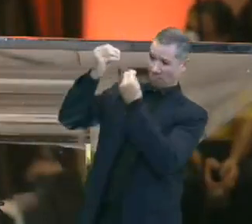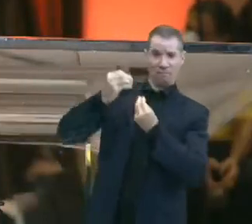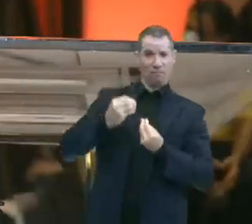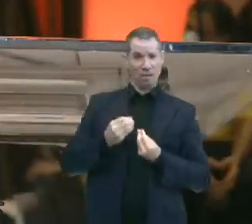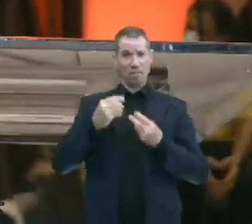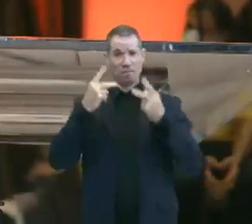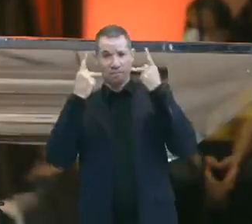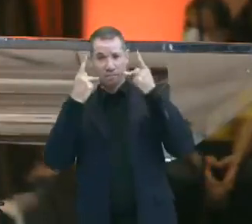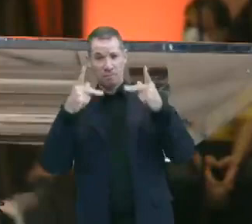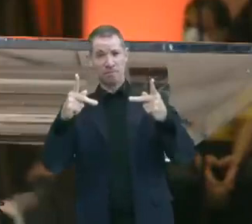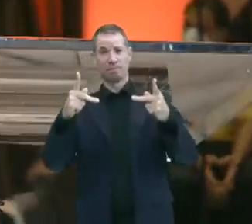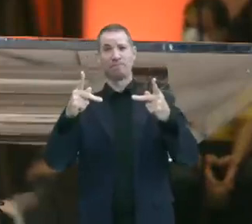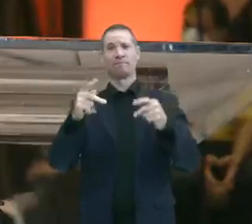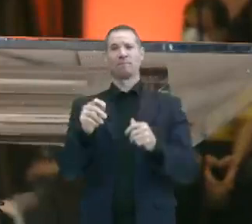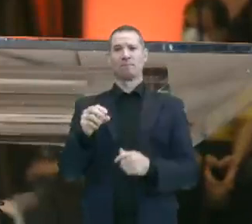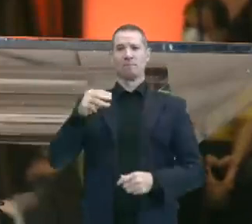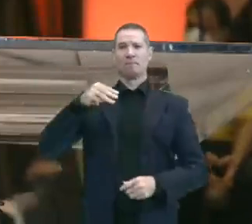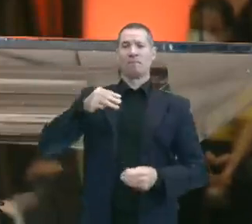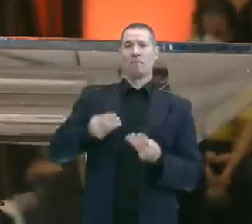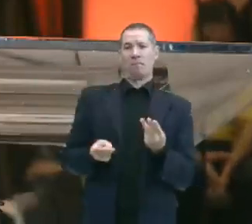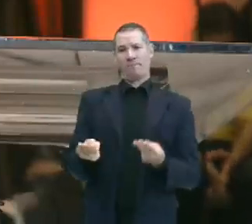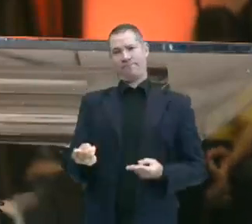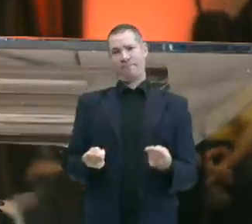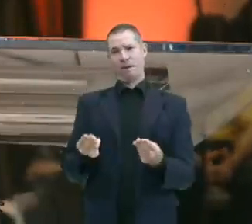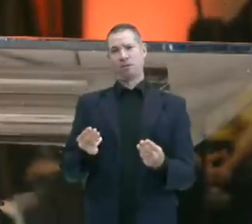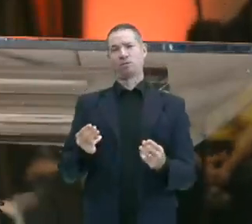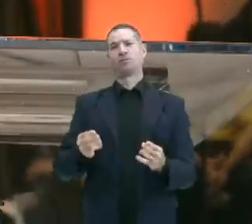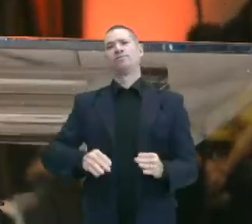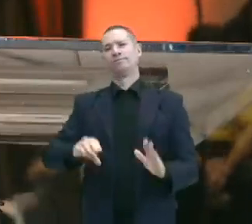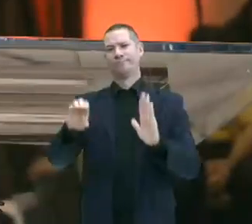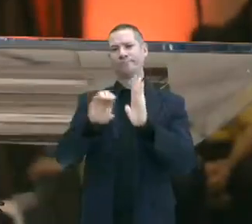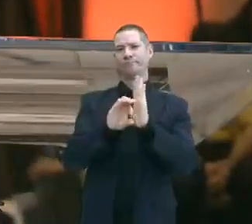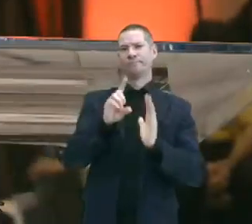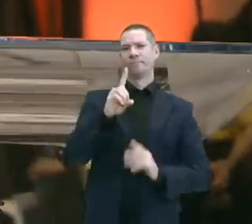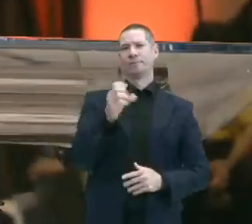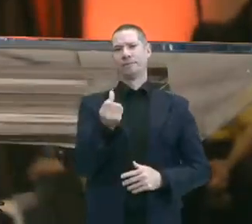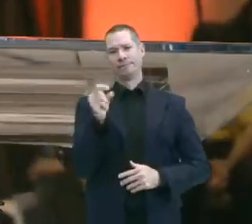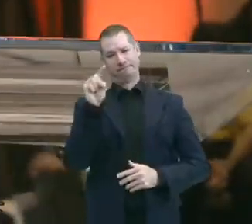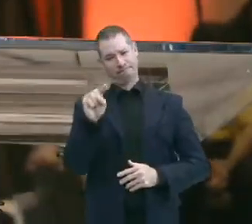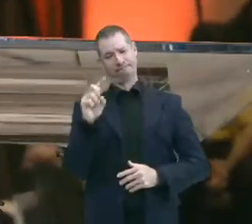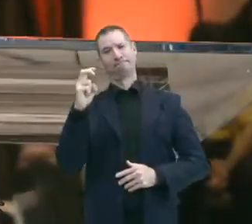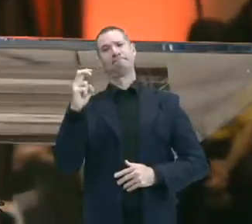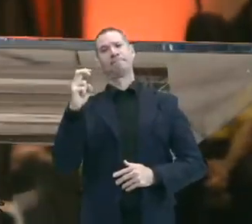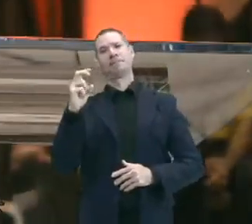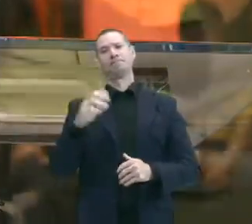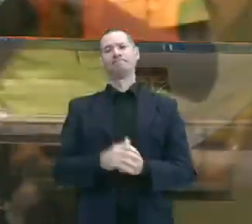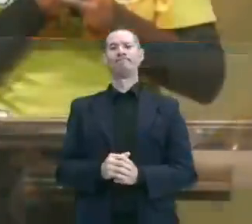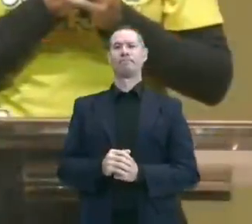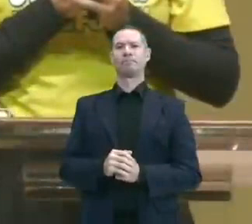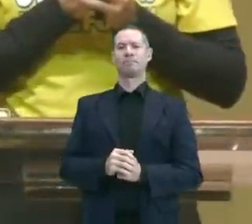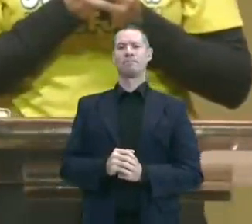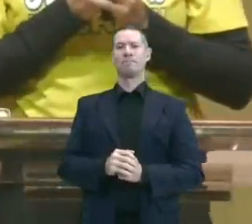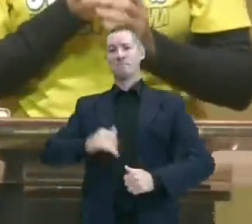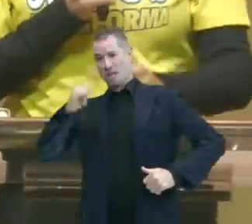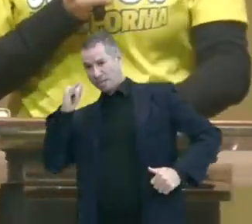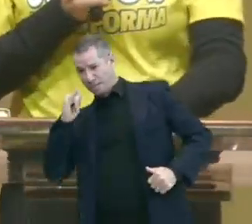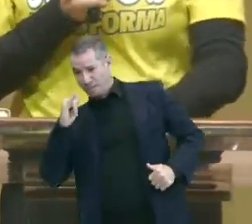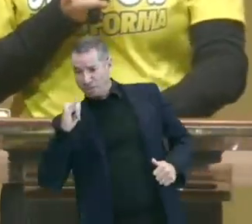com você foi em Marcos 16, 15. E